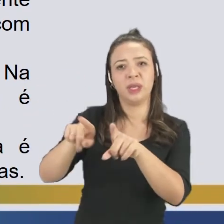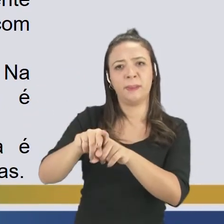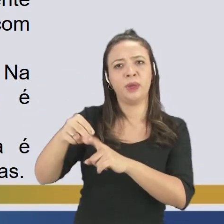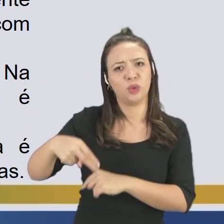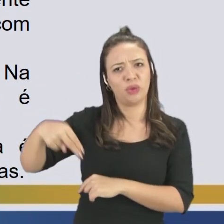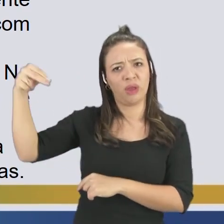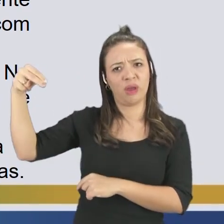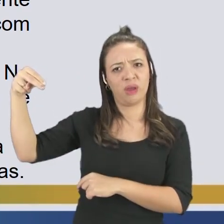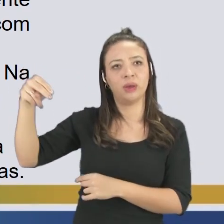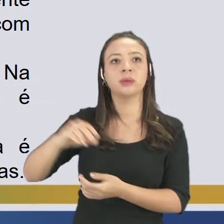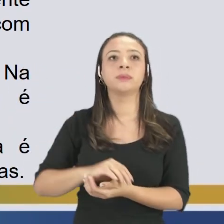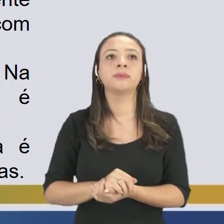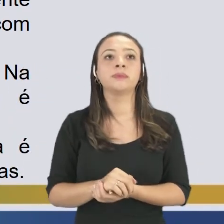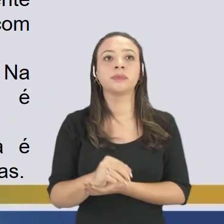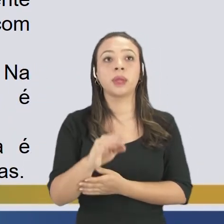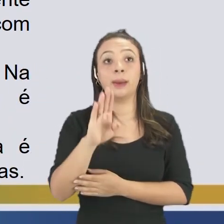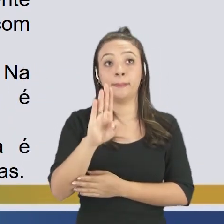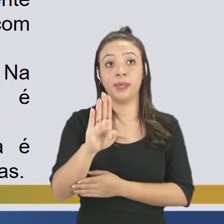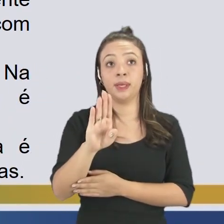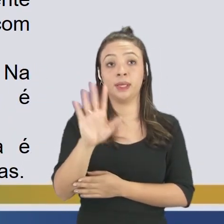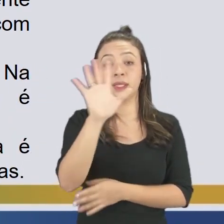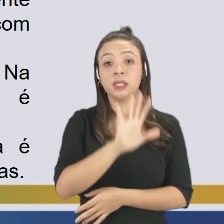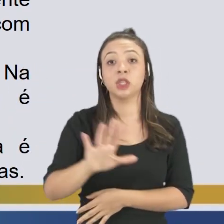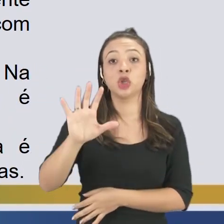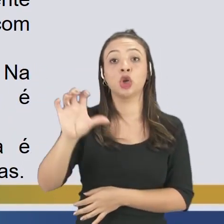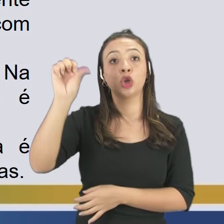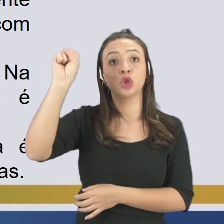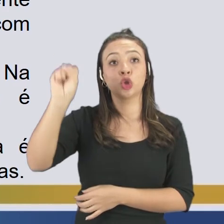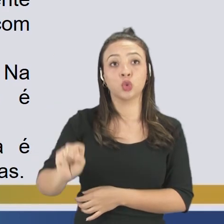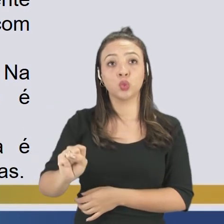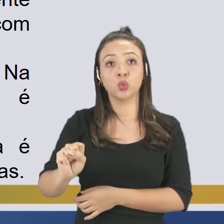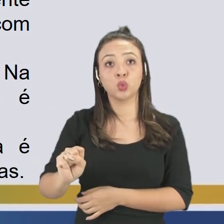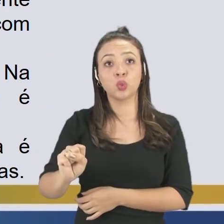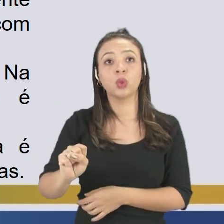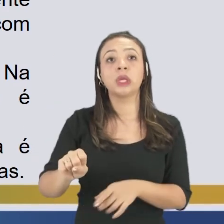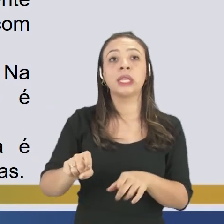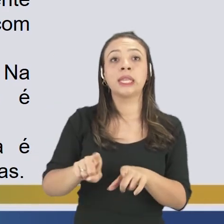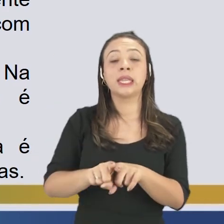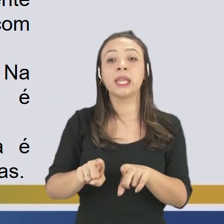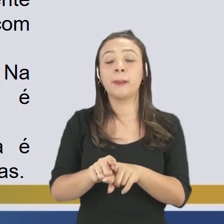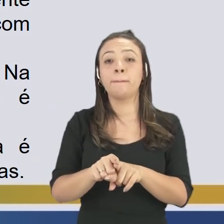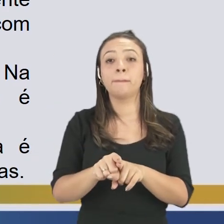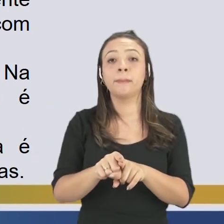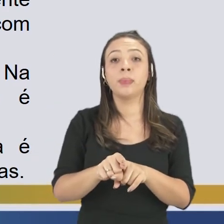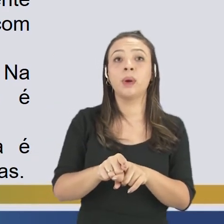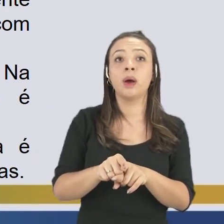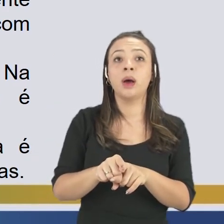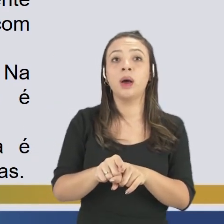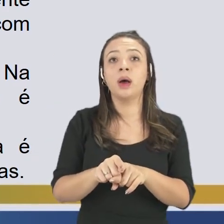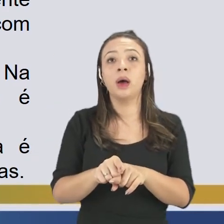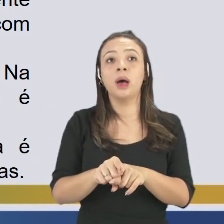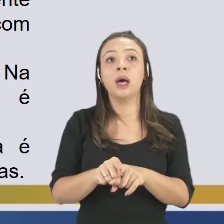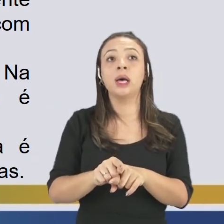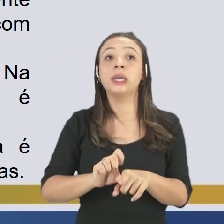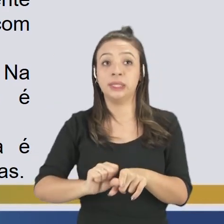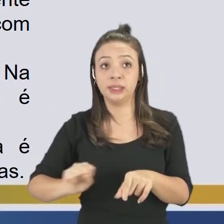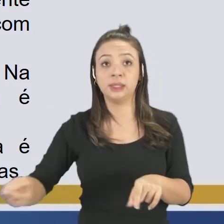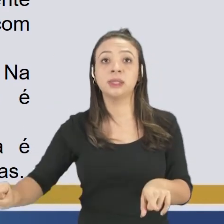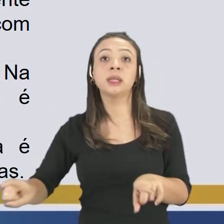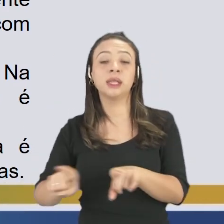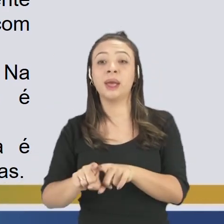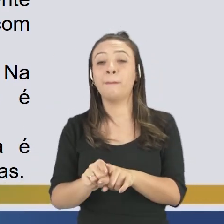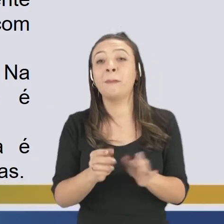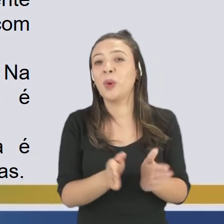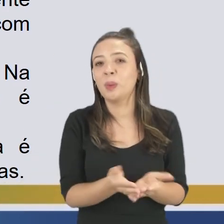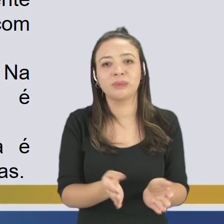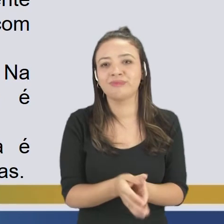B. Nas regiões sul, sudeste e litoral brasileiro, a questão da pobreza não foi superada, pois